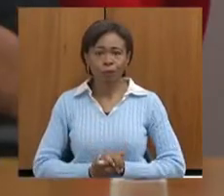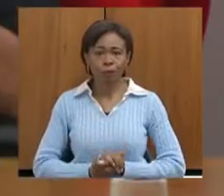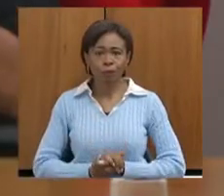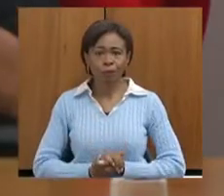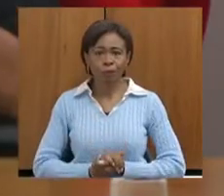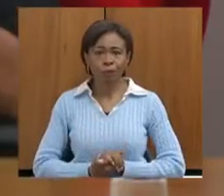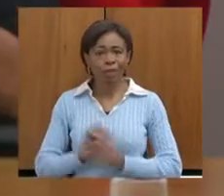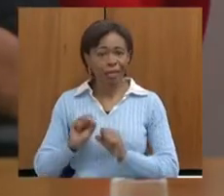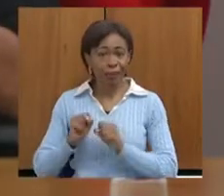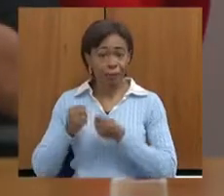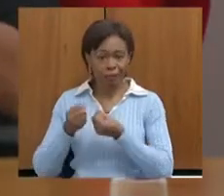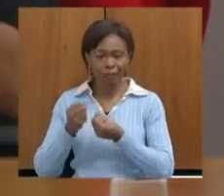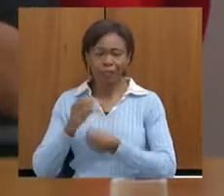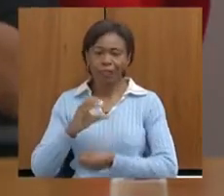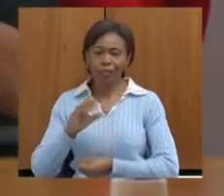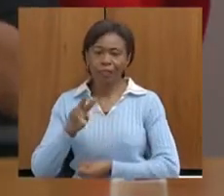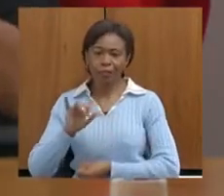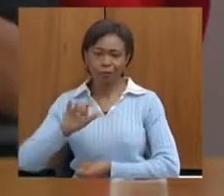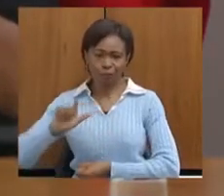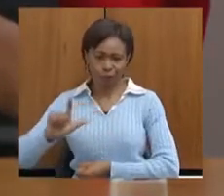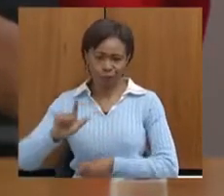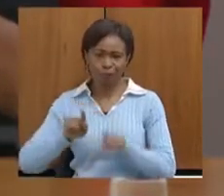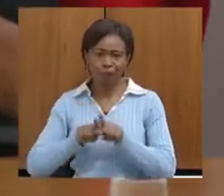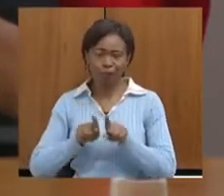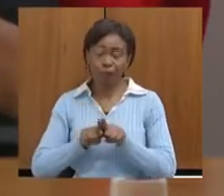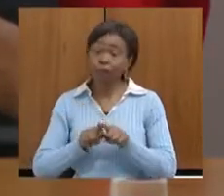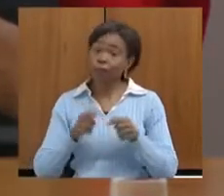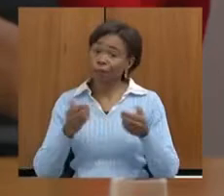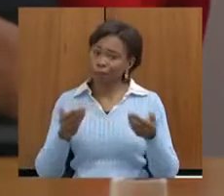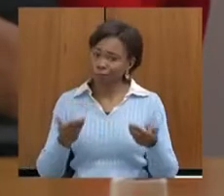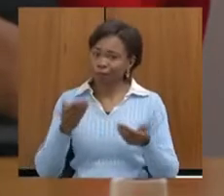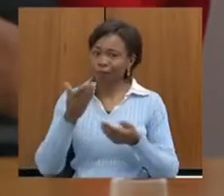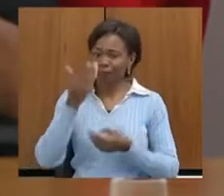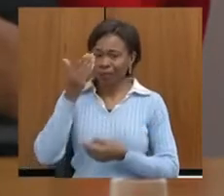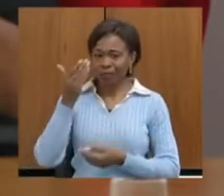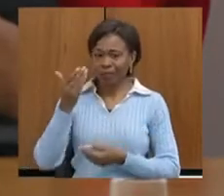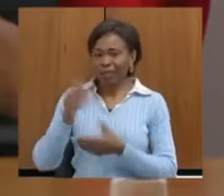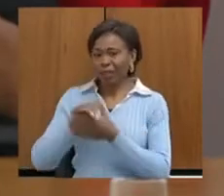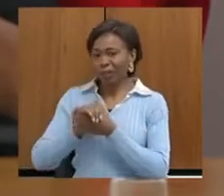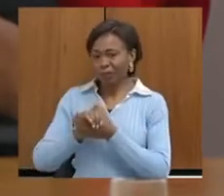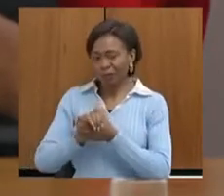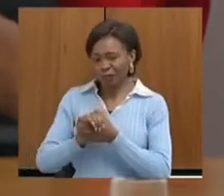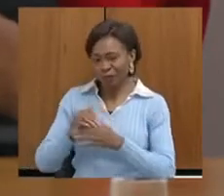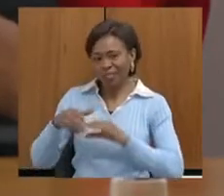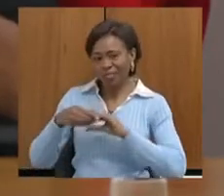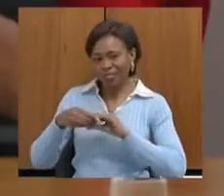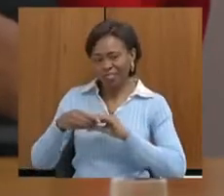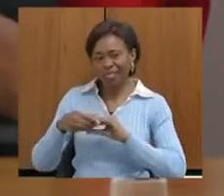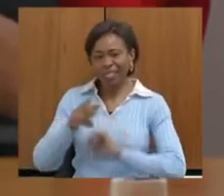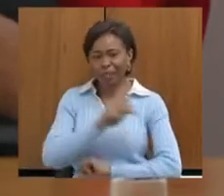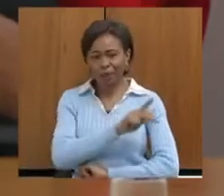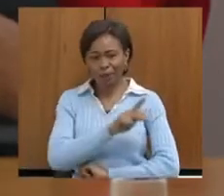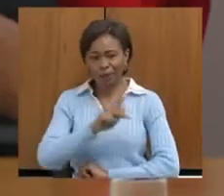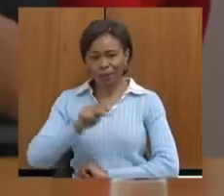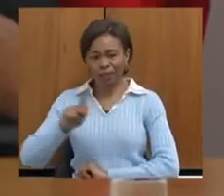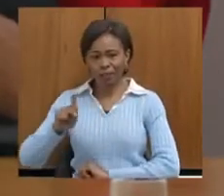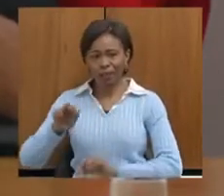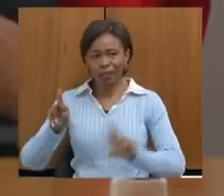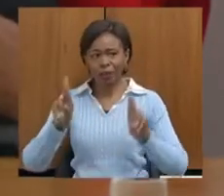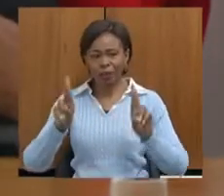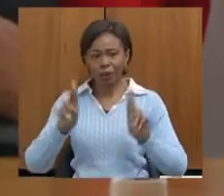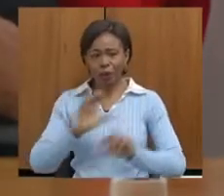Obrigado pessoal e claro cumprimentar nossa presidenta da comissão de educação e que hoje Preside a reunião